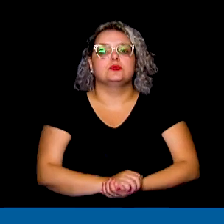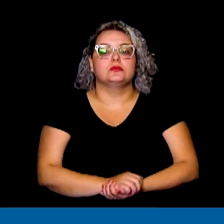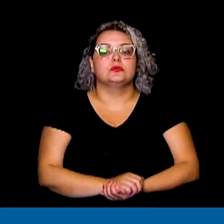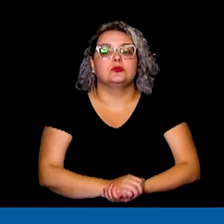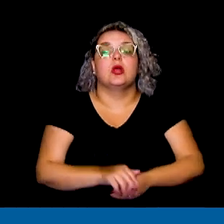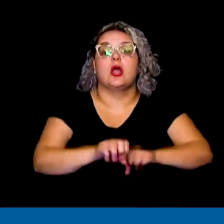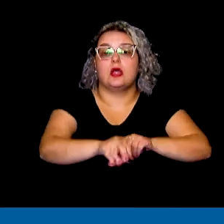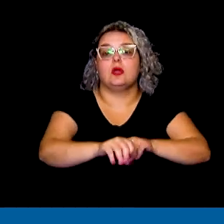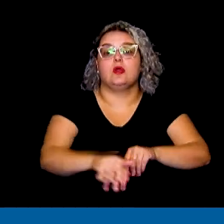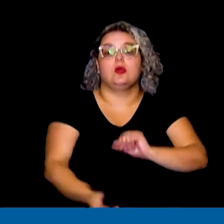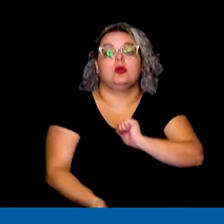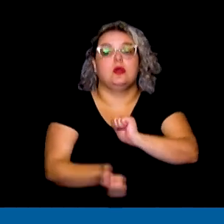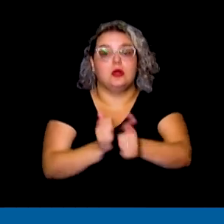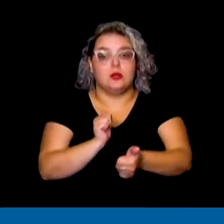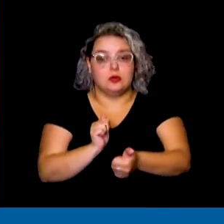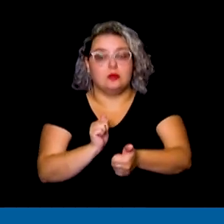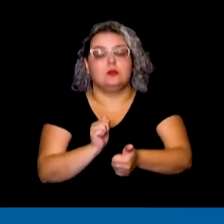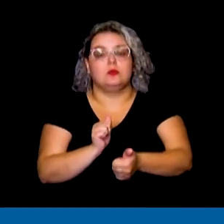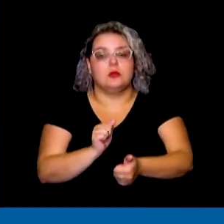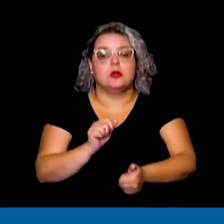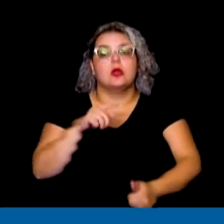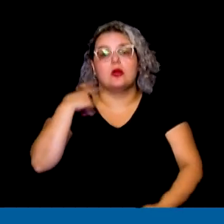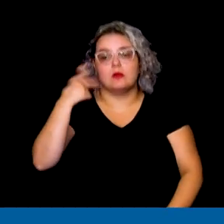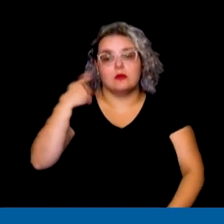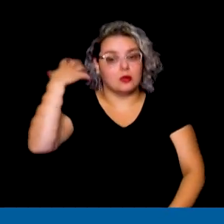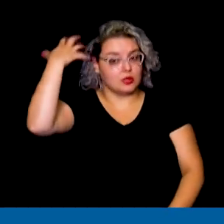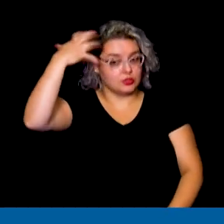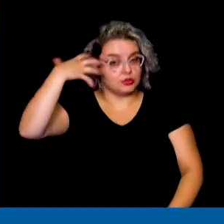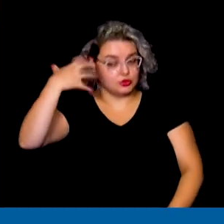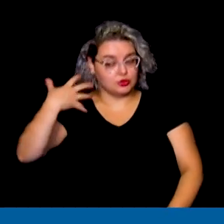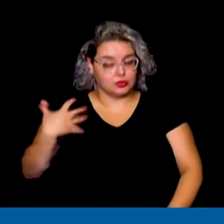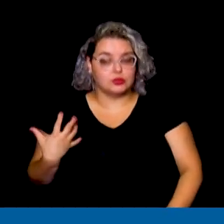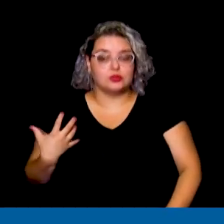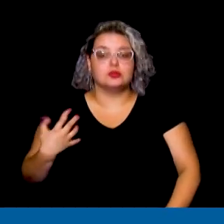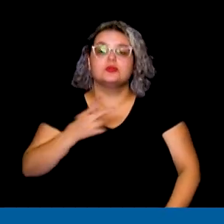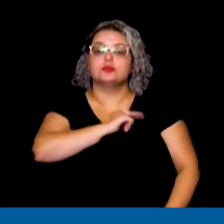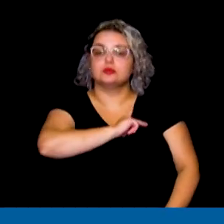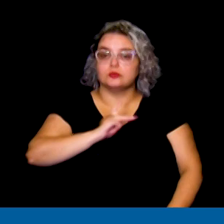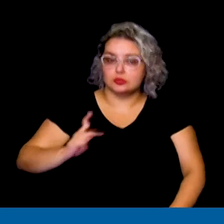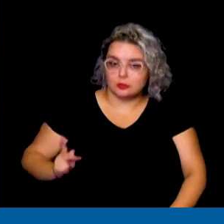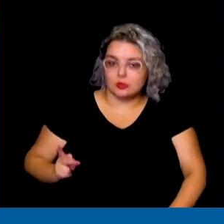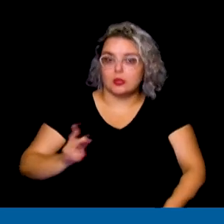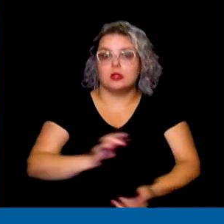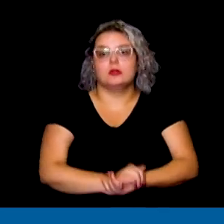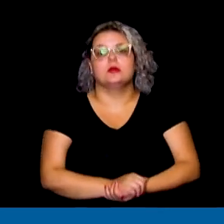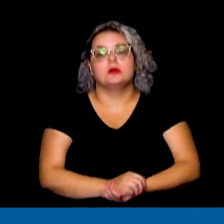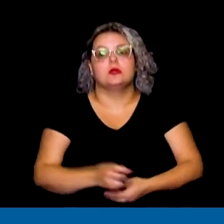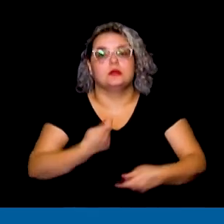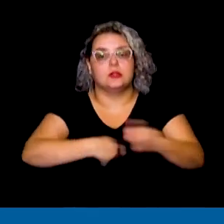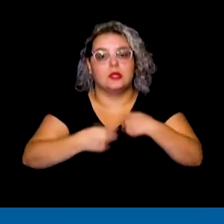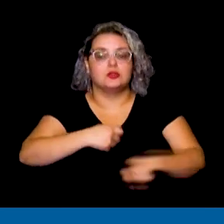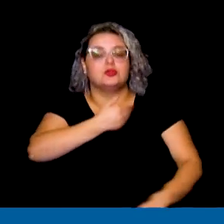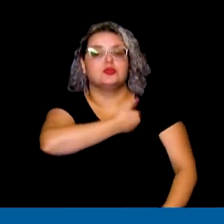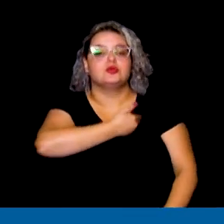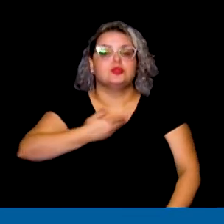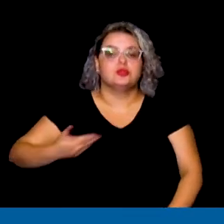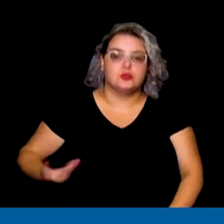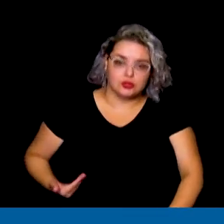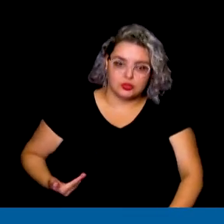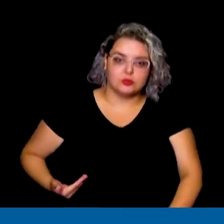Eduardo magoga na comissão de educação Esporte a vereadora Guida Calixto estará à frente do grupo